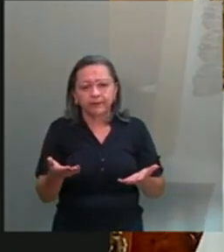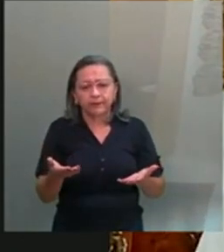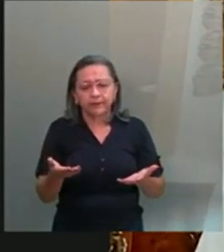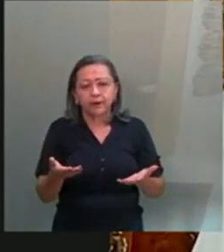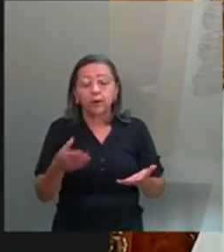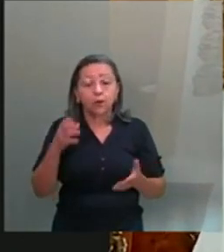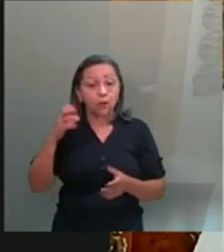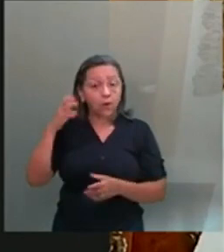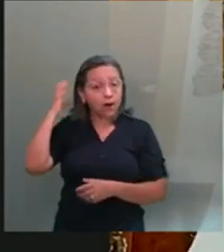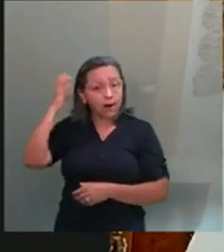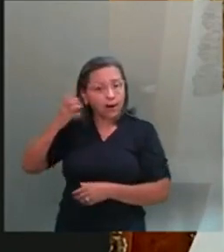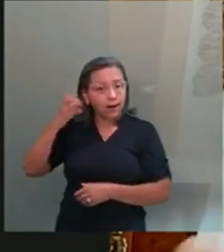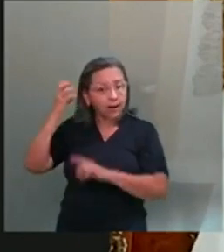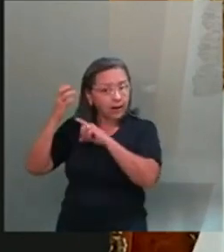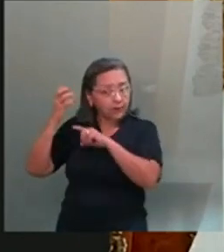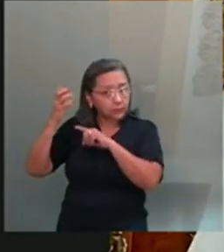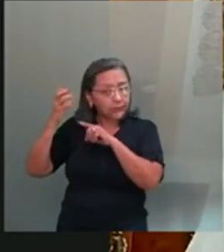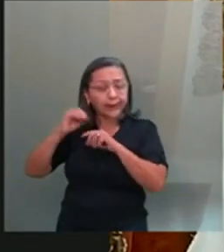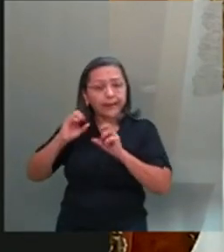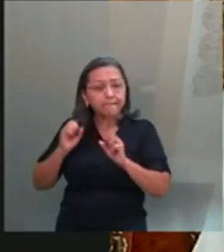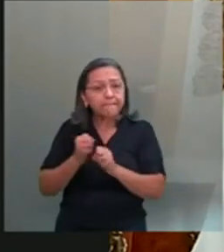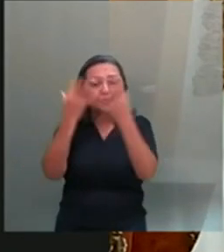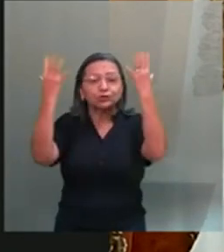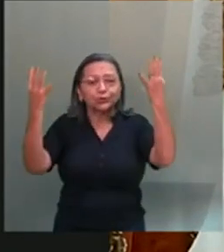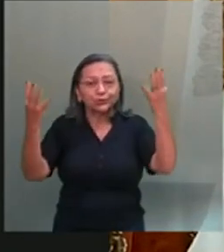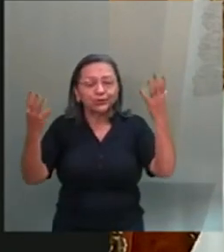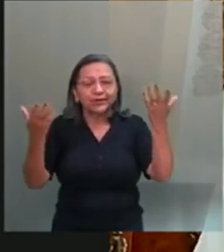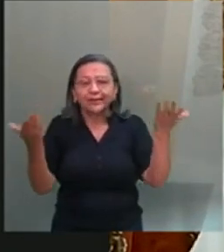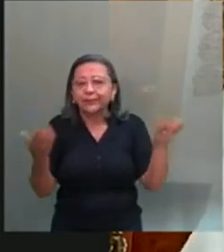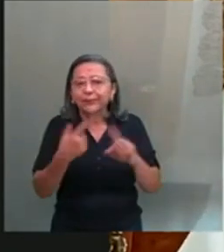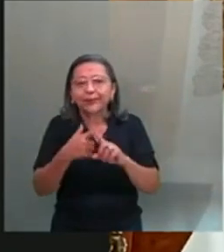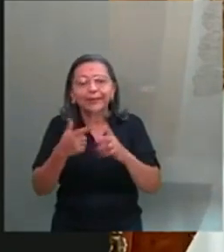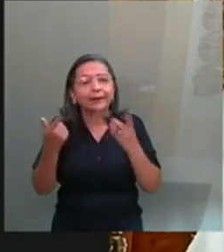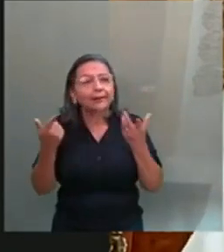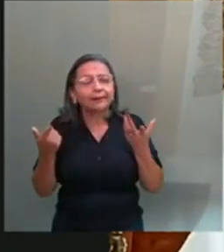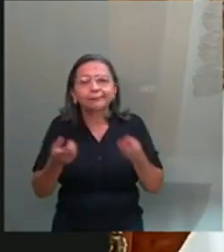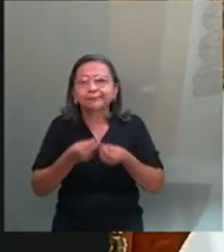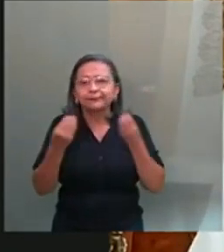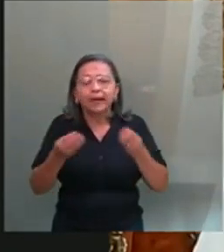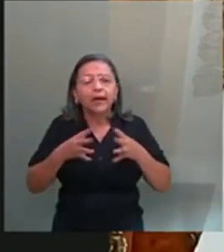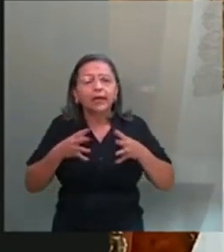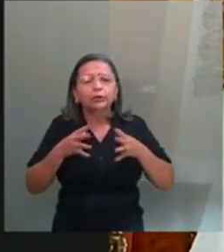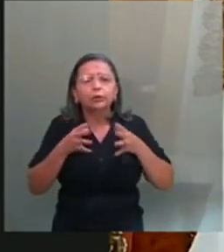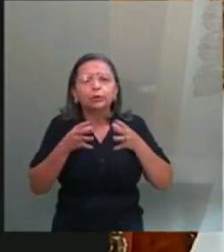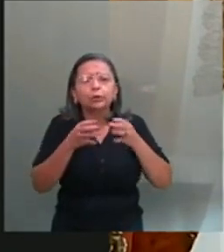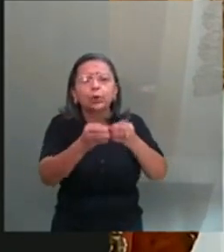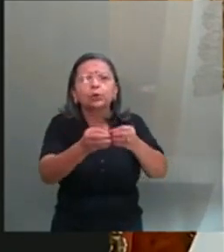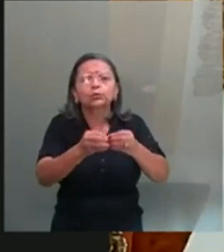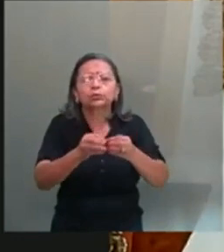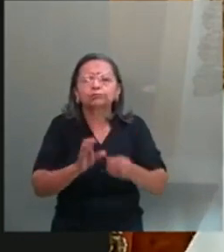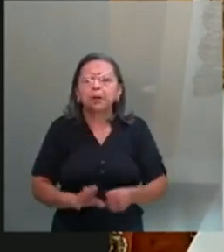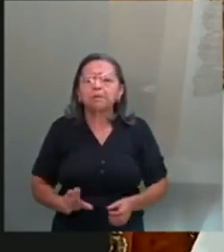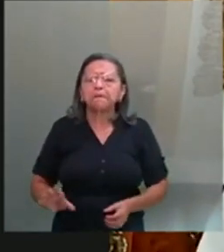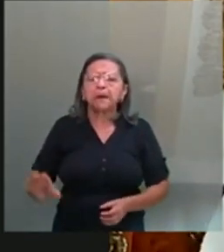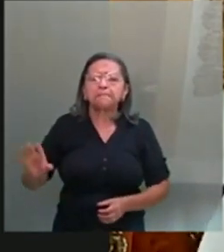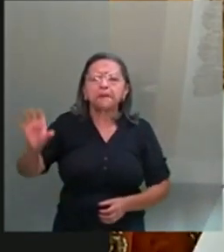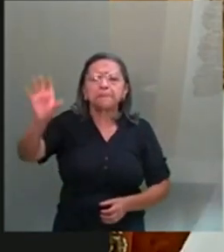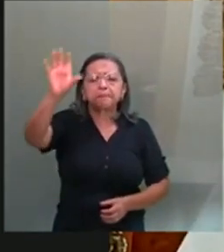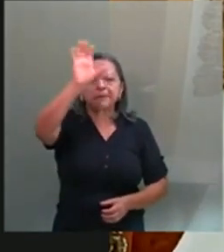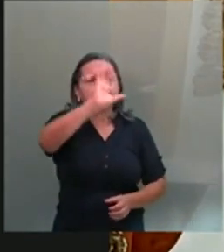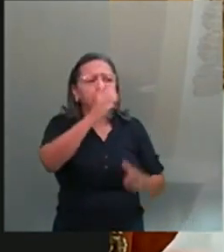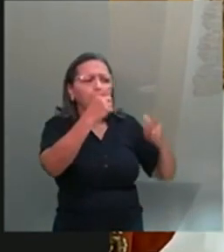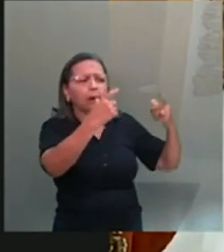o rádio ele é mágico, não é? Porque ele leva a todos os rincões, seja na